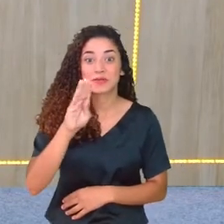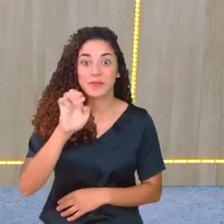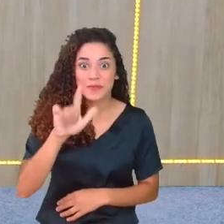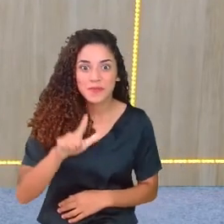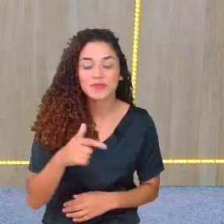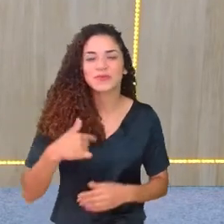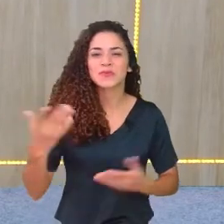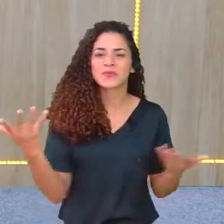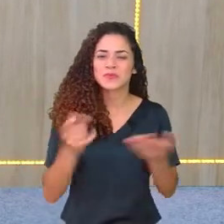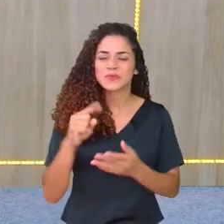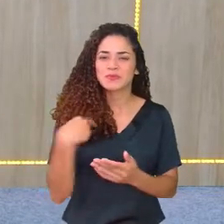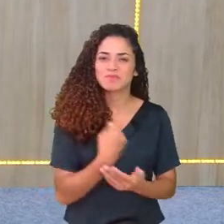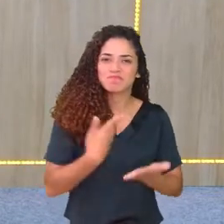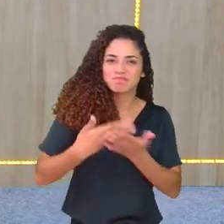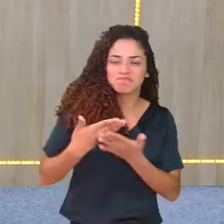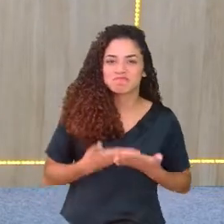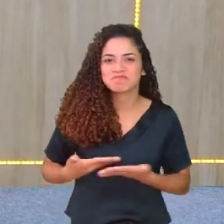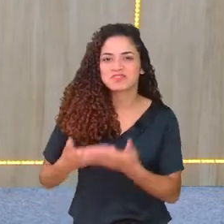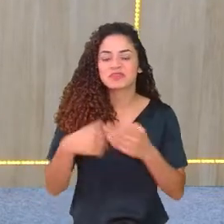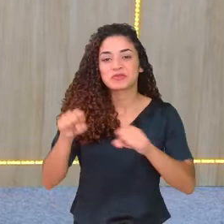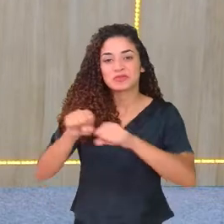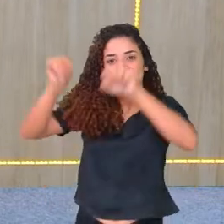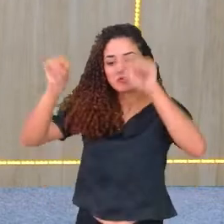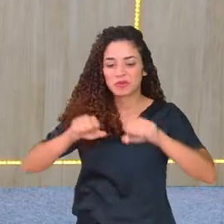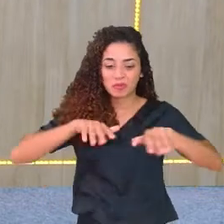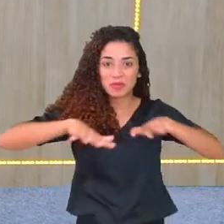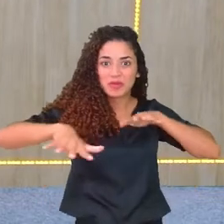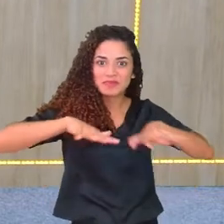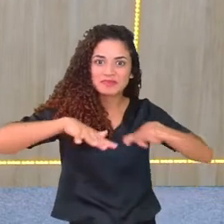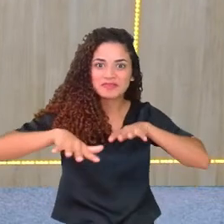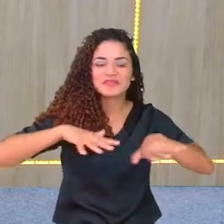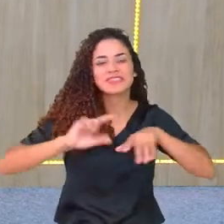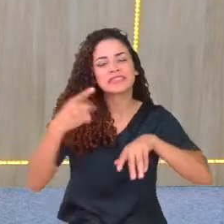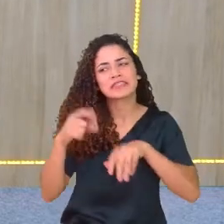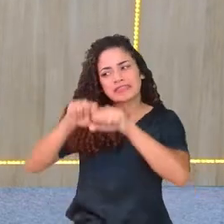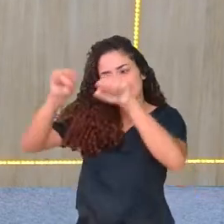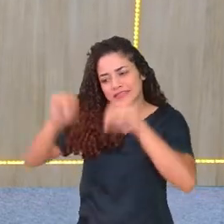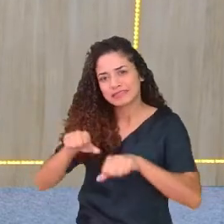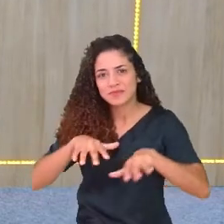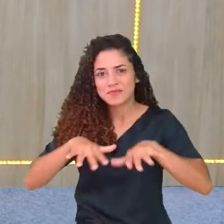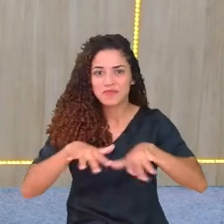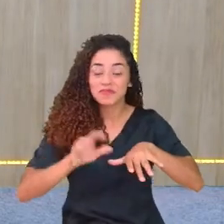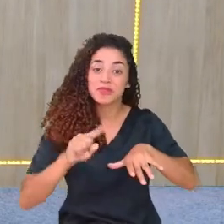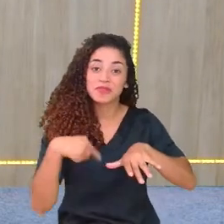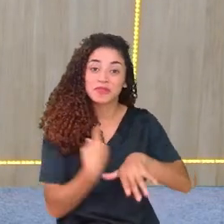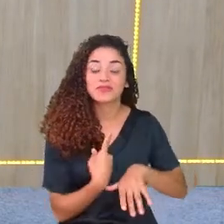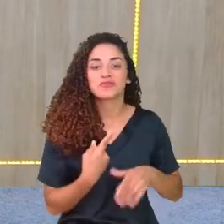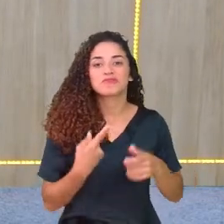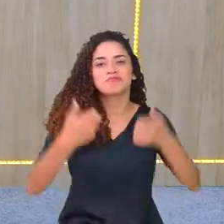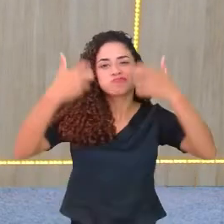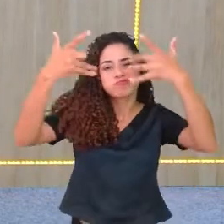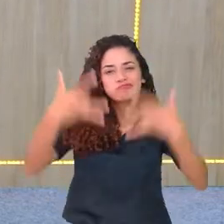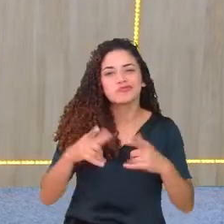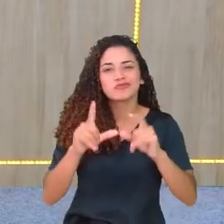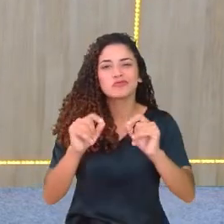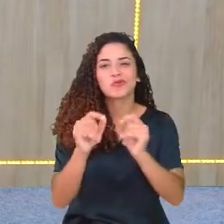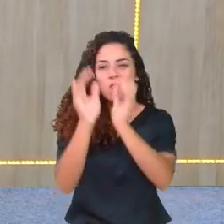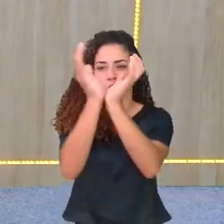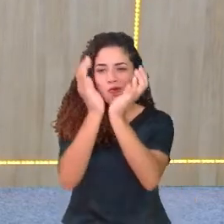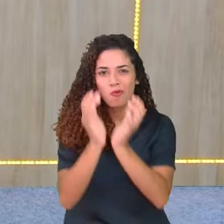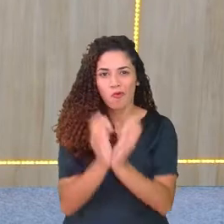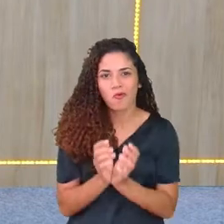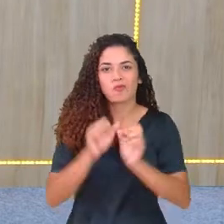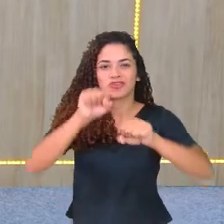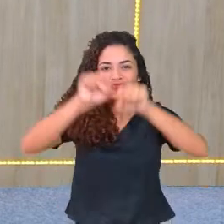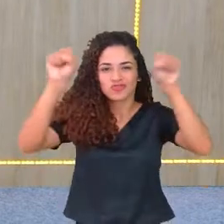vamos conversar a respeito do sistema locomotor. E no sistema locomotor, nós vamos falar sobre o sistema esquelético.